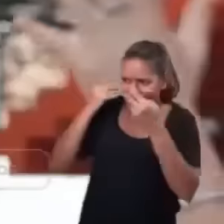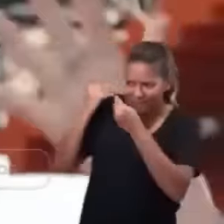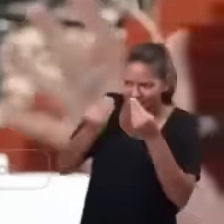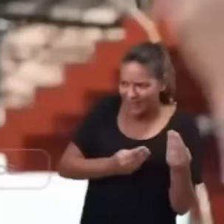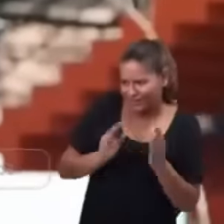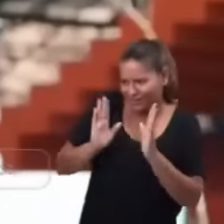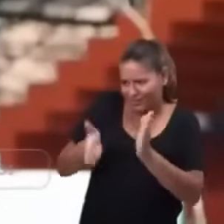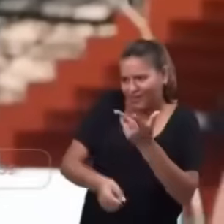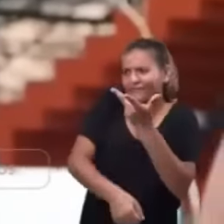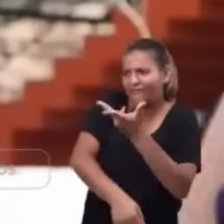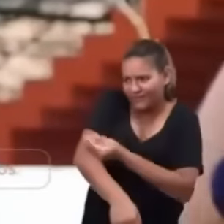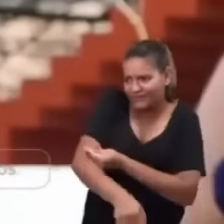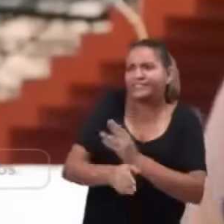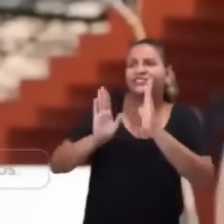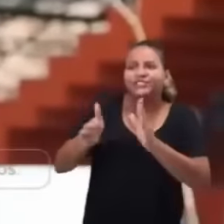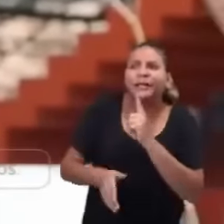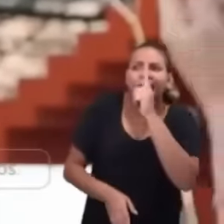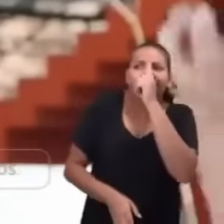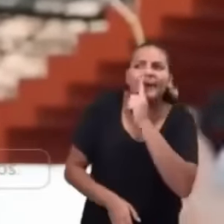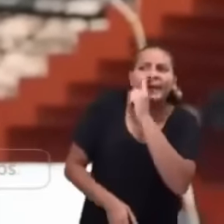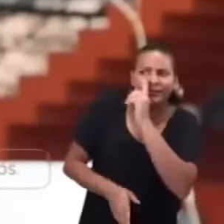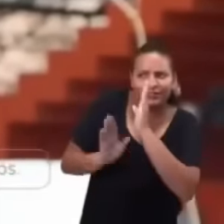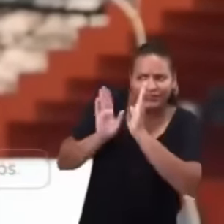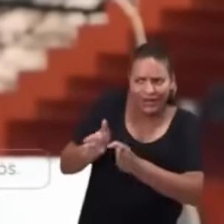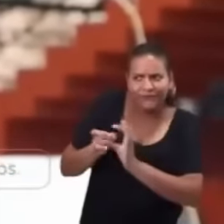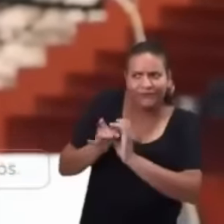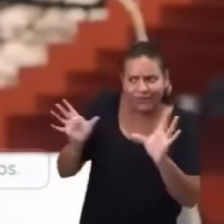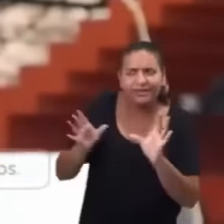vacinados. Ótimo, pode ficar à vontade, então.